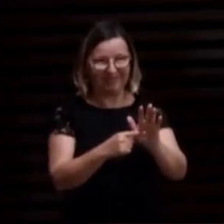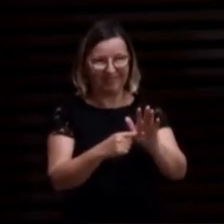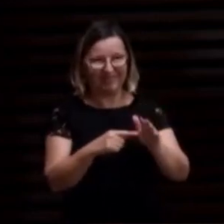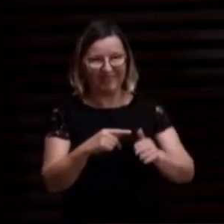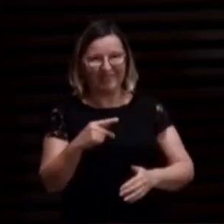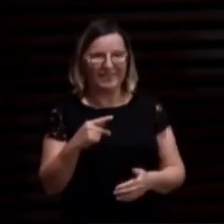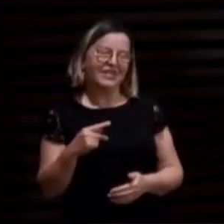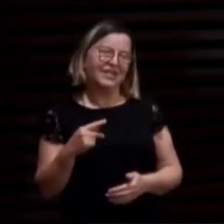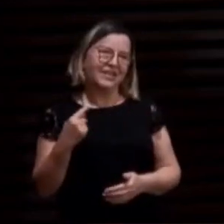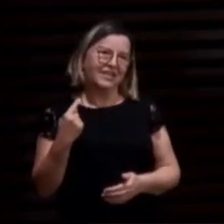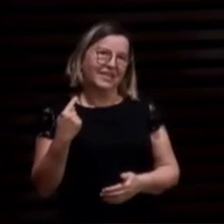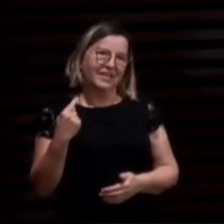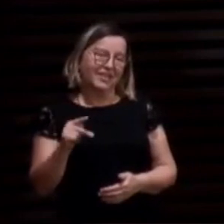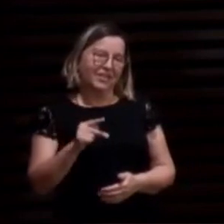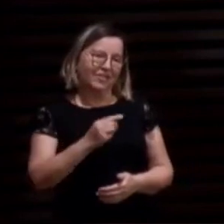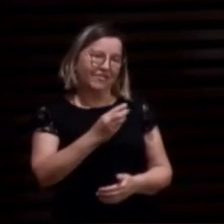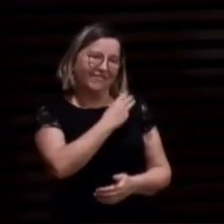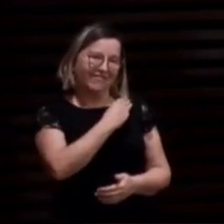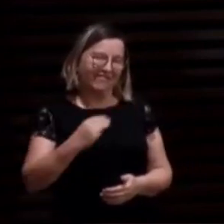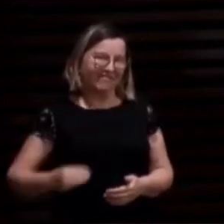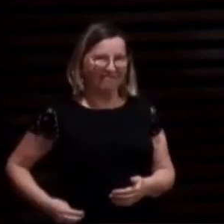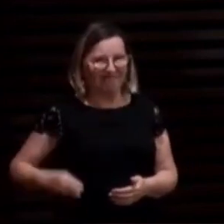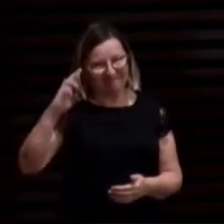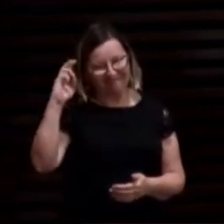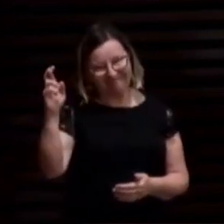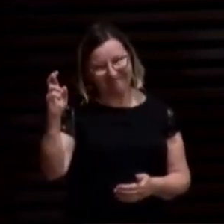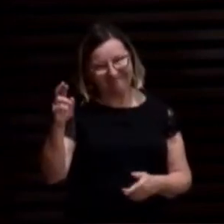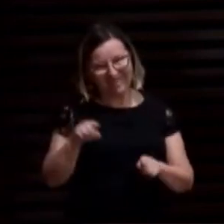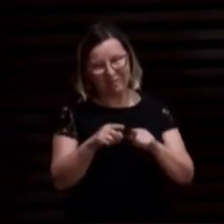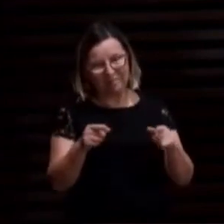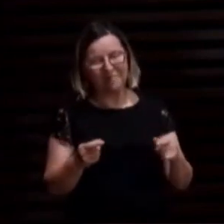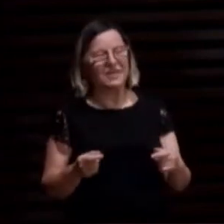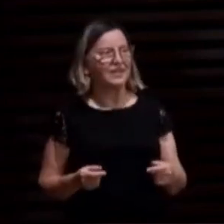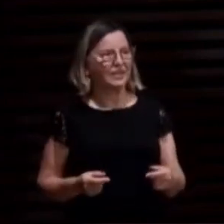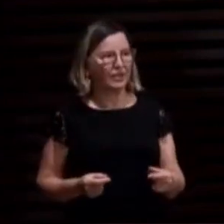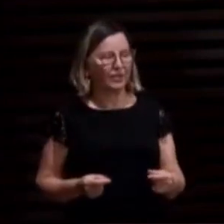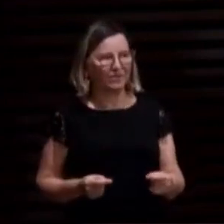messianidade. Mas o objetivo da sua vinda a este mundo